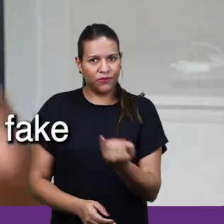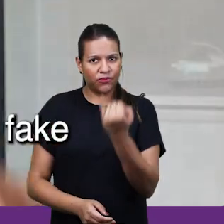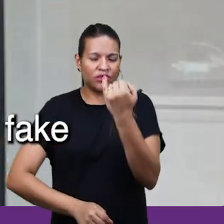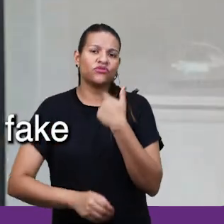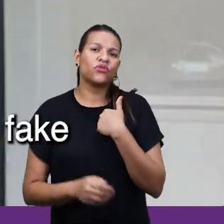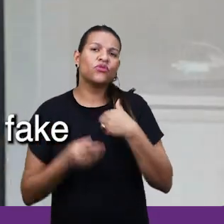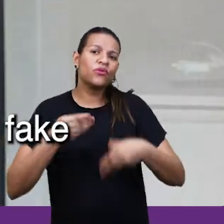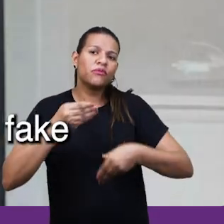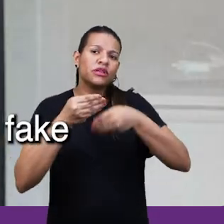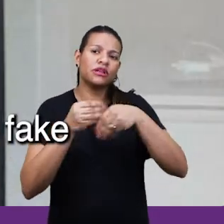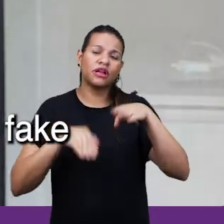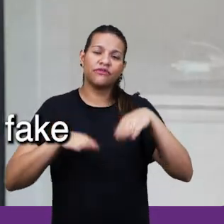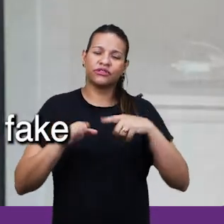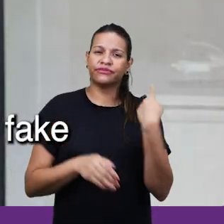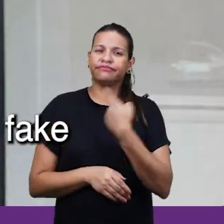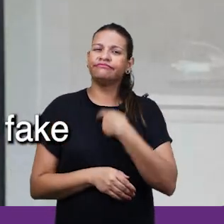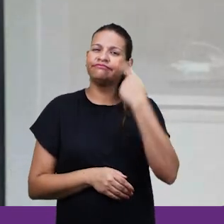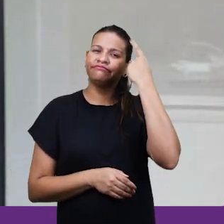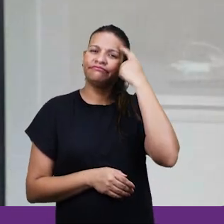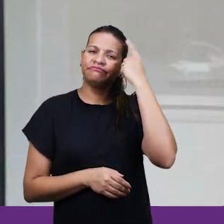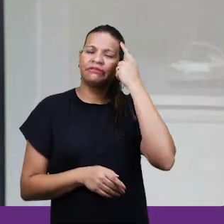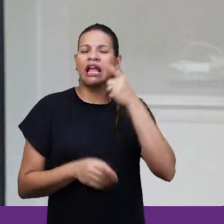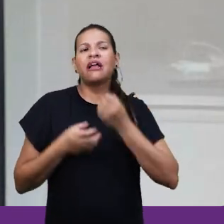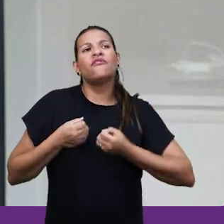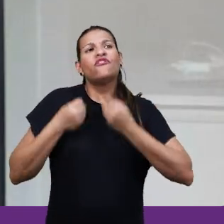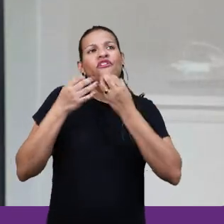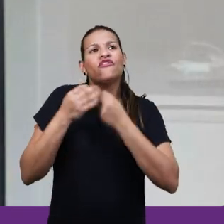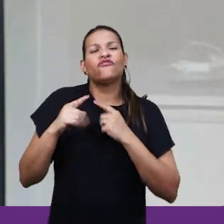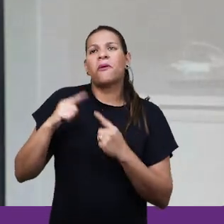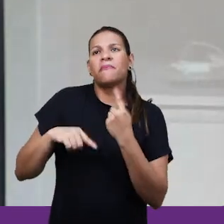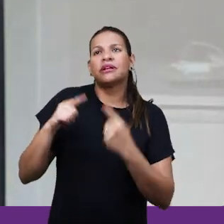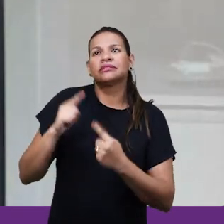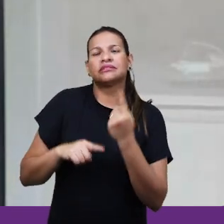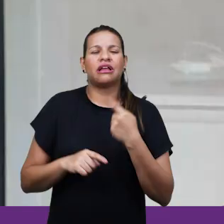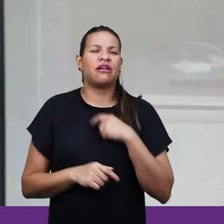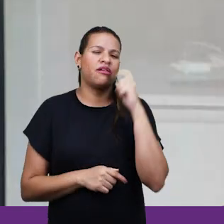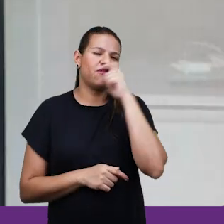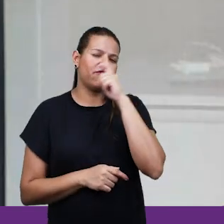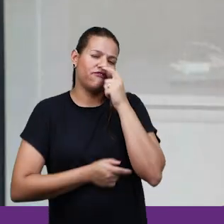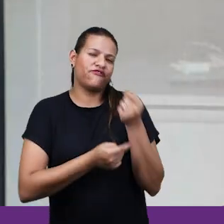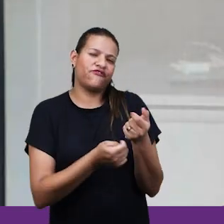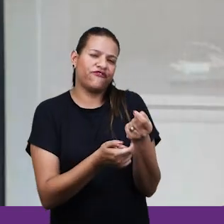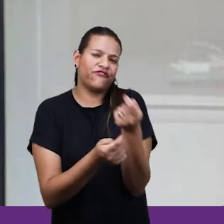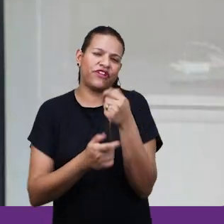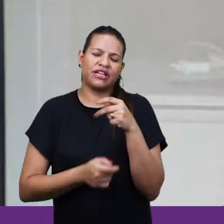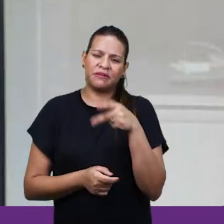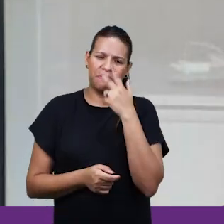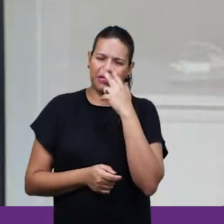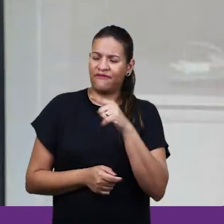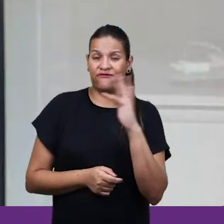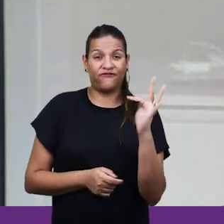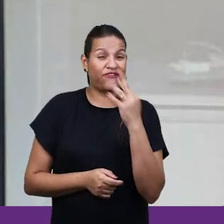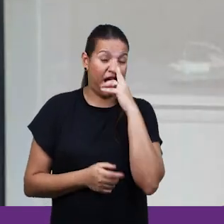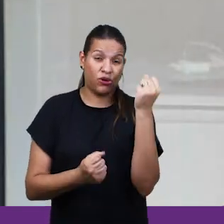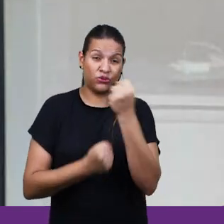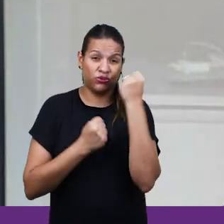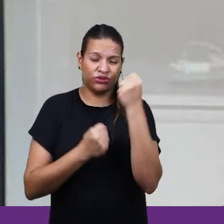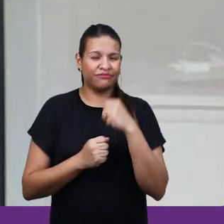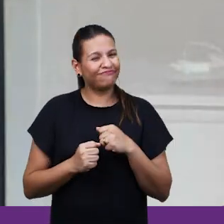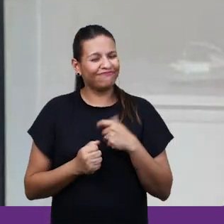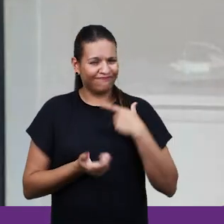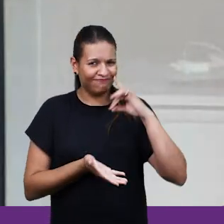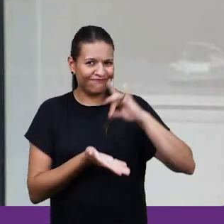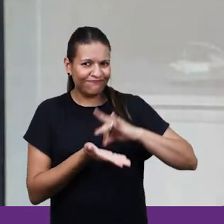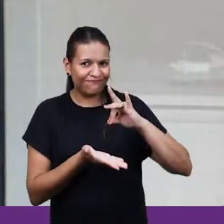da desinformação ou da fake news como algo assim escandalosamente falso. E a gente vê na realidade